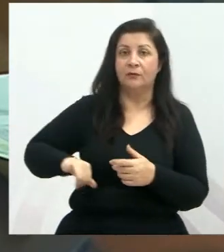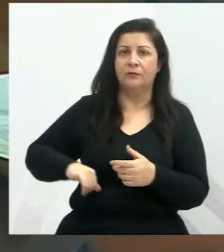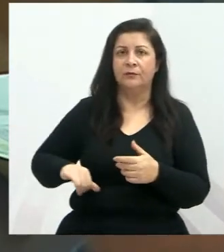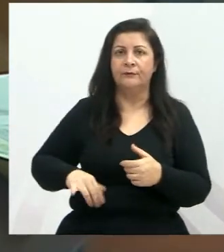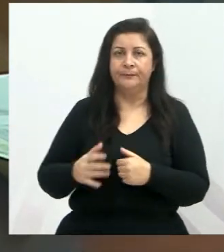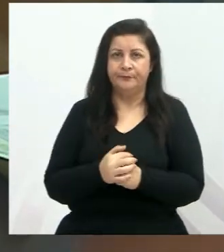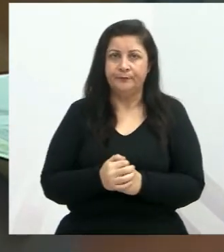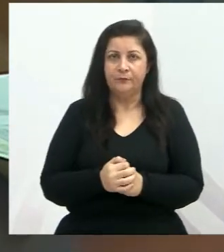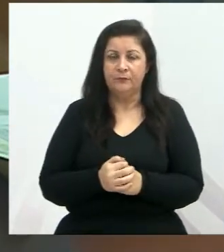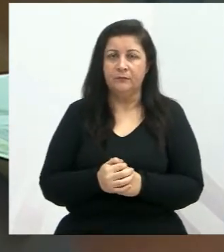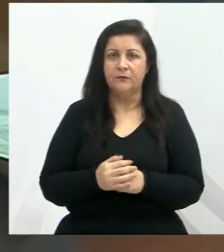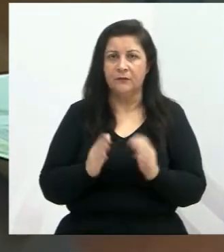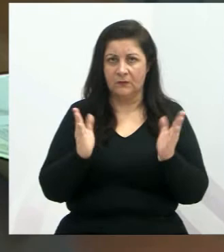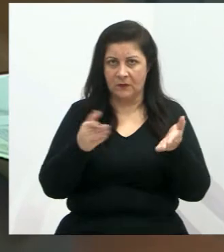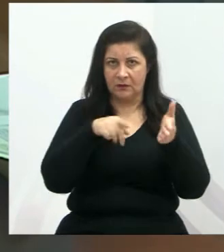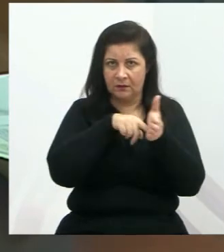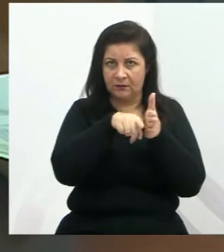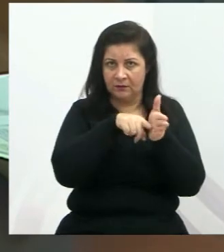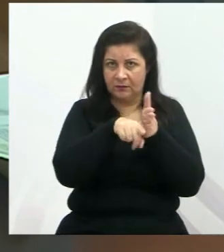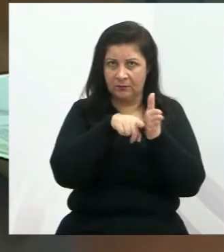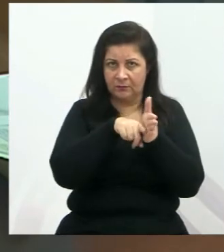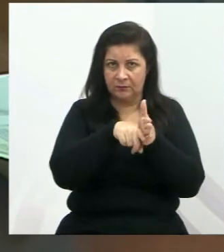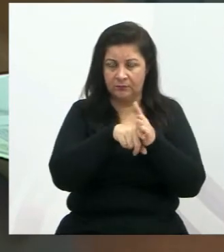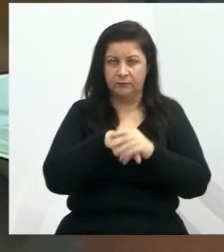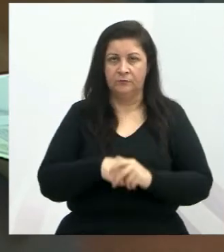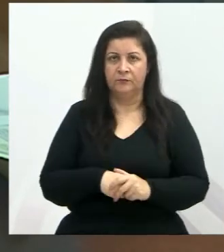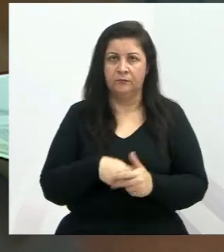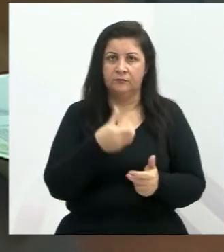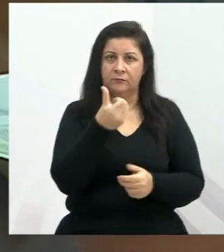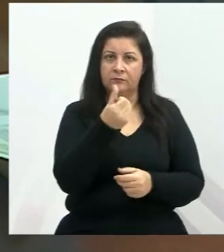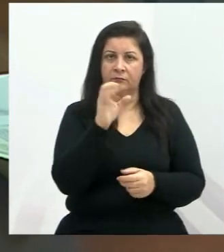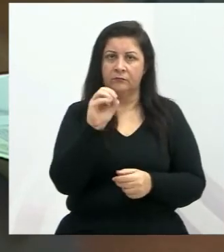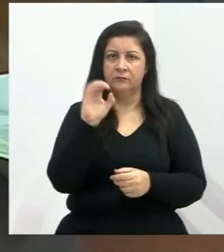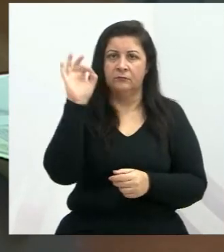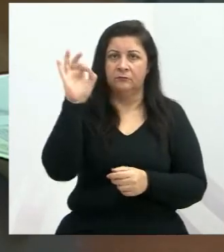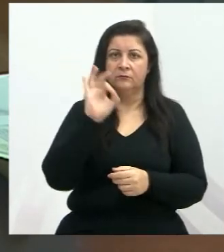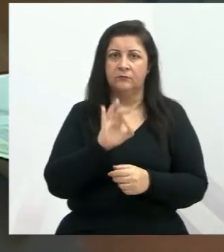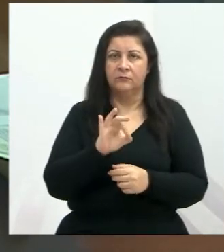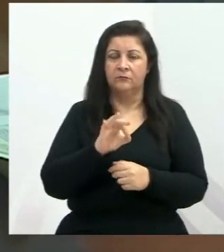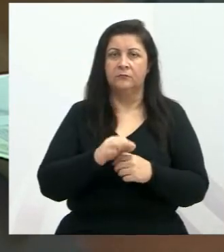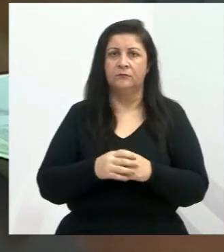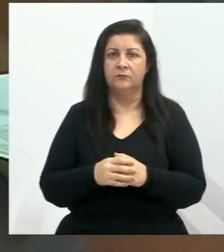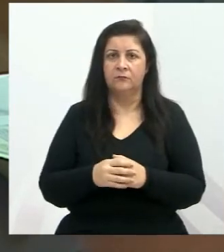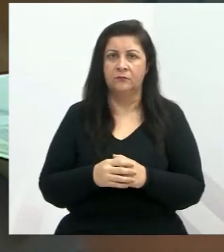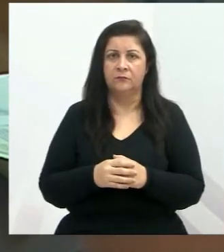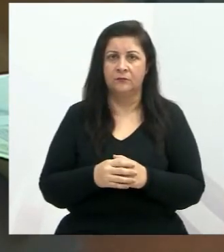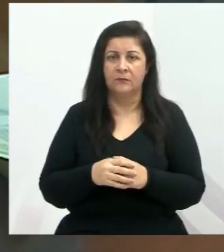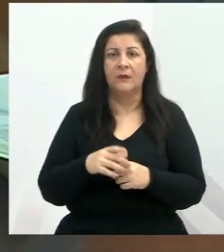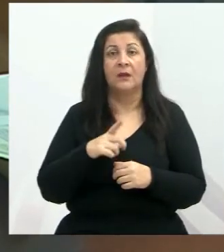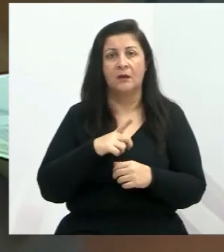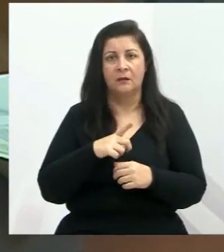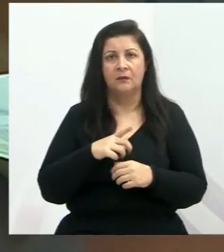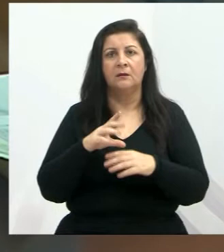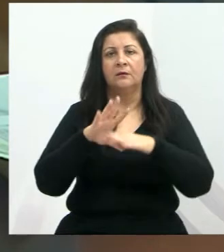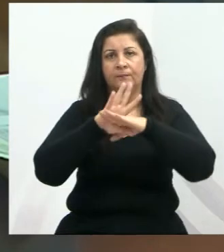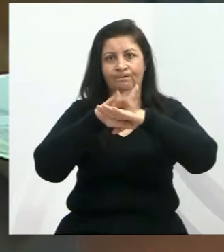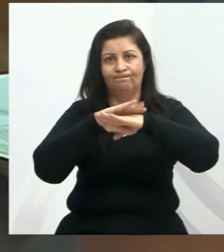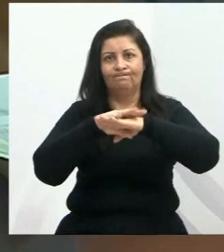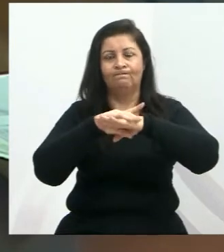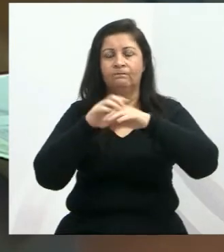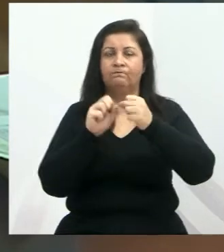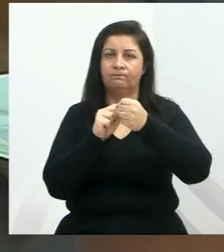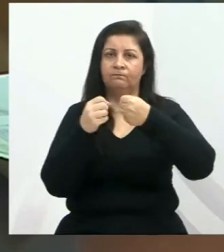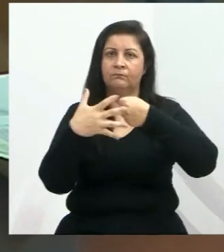foi feita uma pesquisa, vereador Paulinho, e 60% tiveram complicações com relação ao